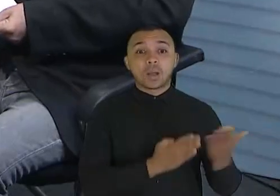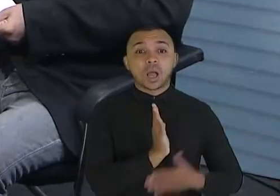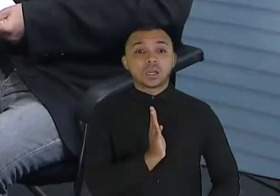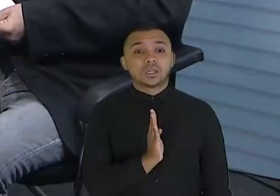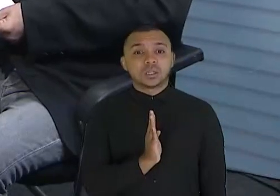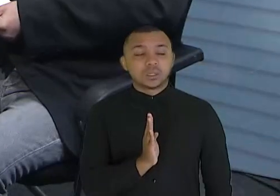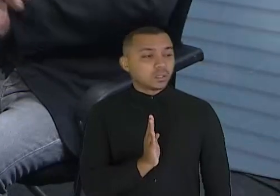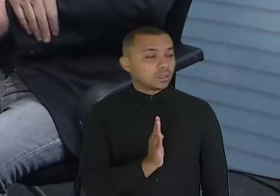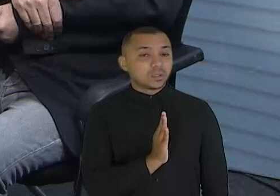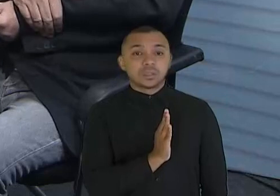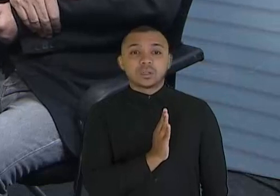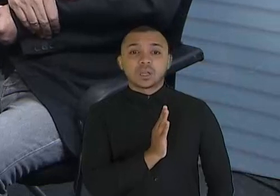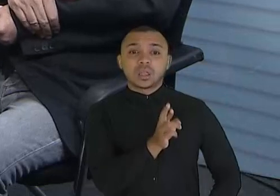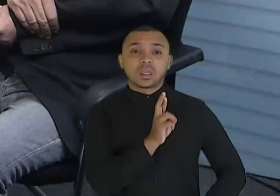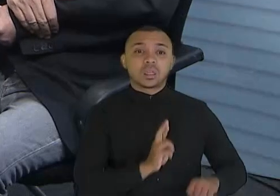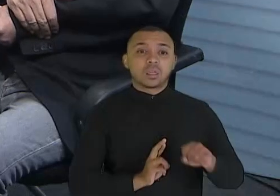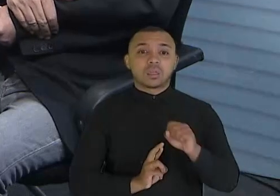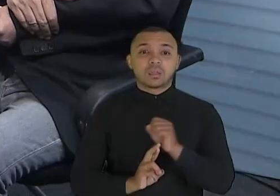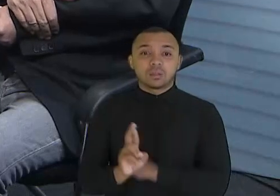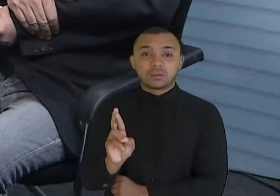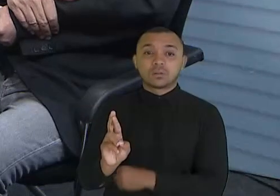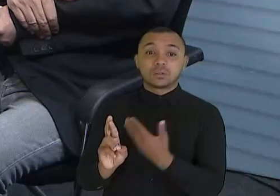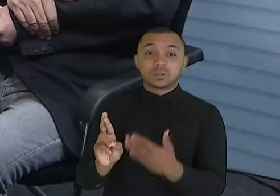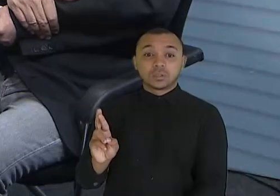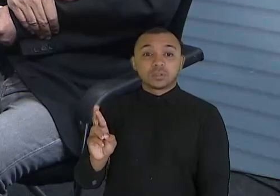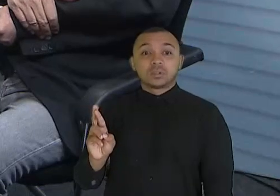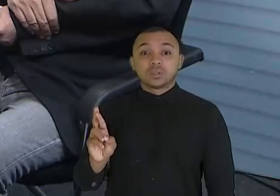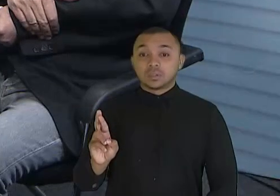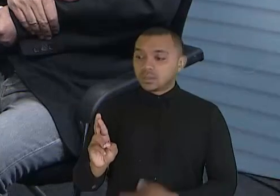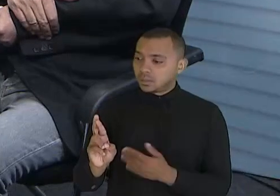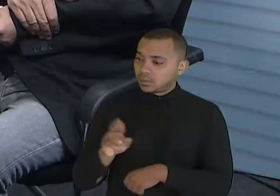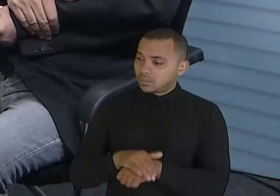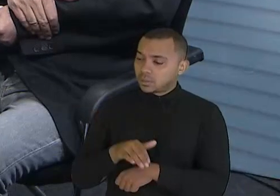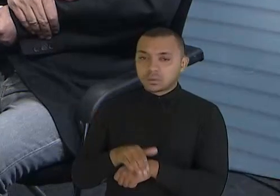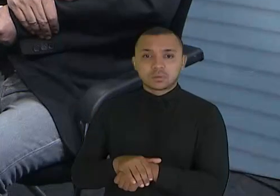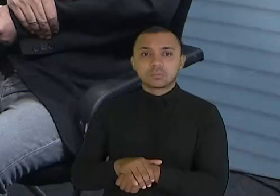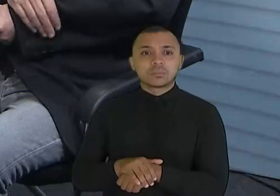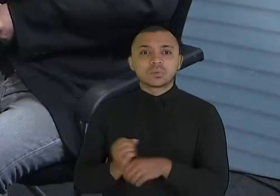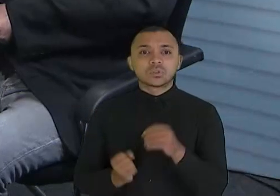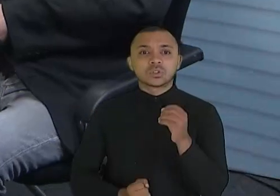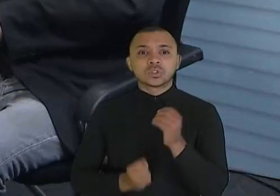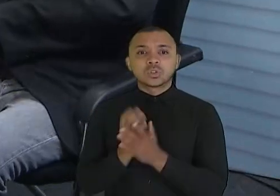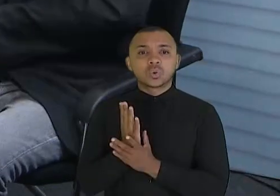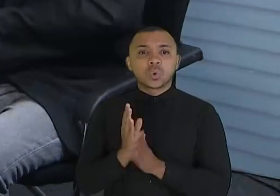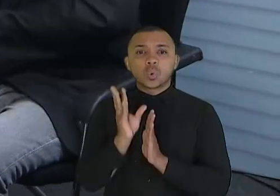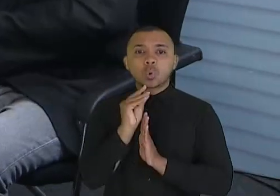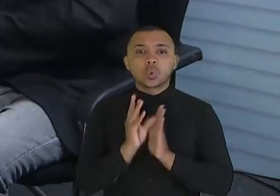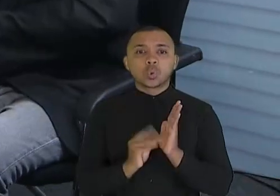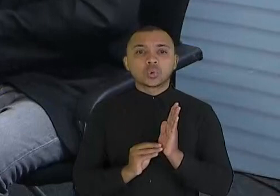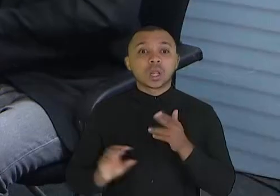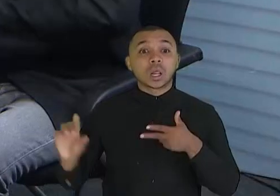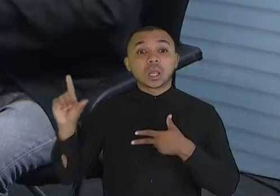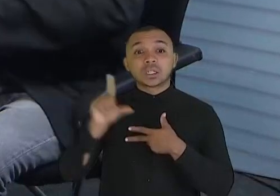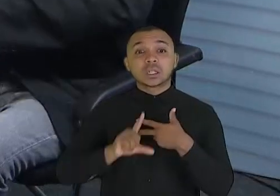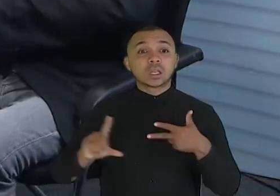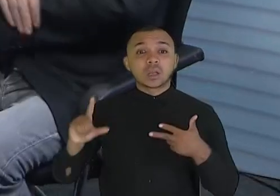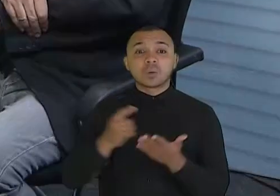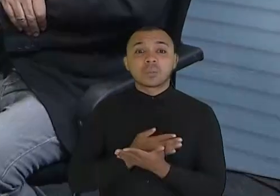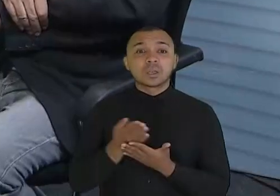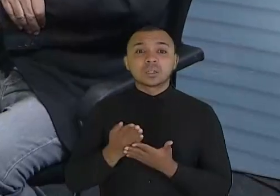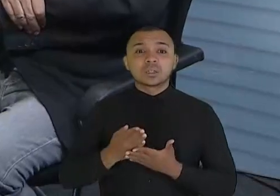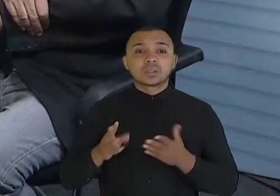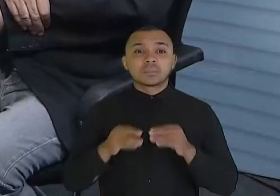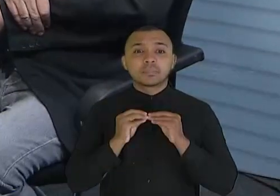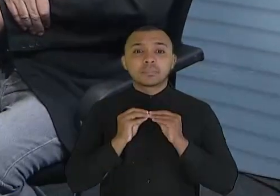eles produzem um material, do ponto de vista da legislação, que vai piorar a proteção